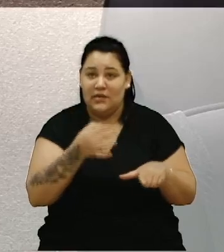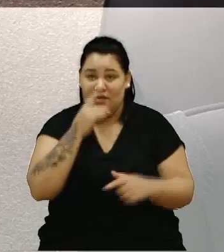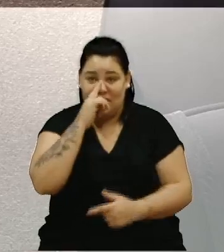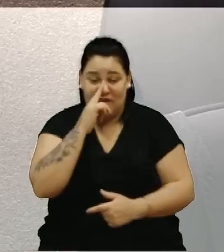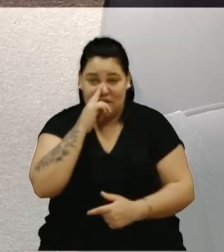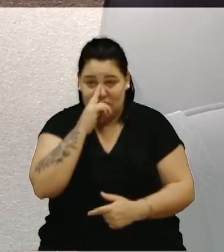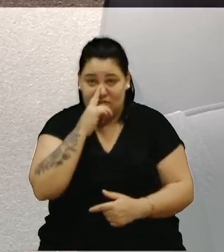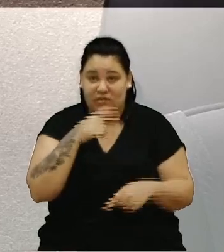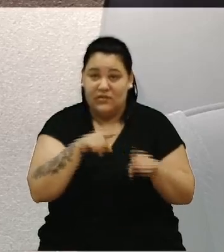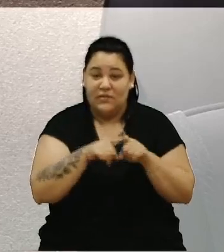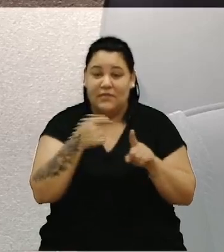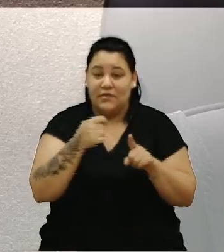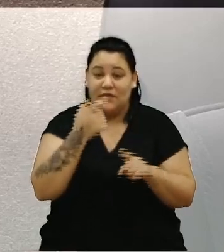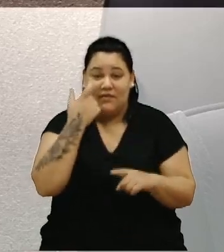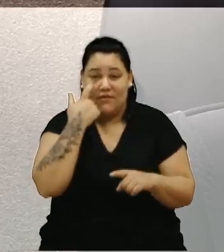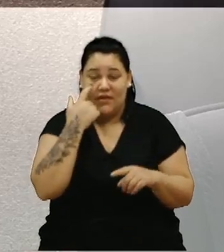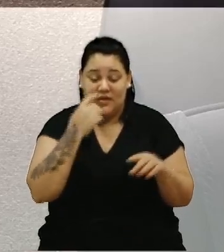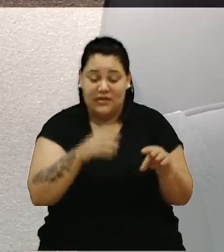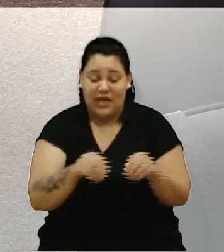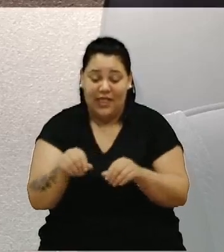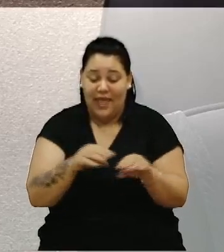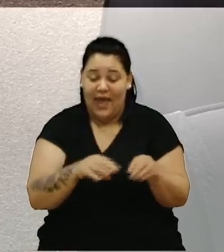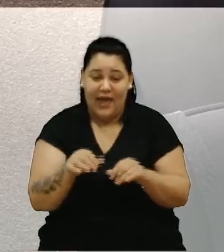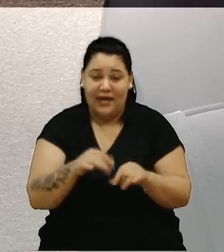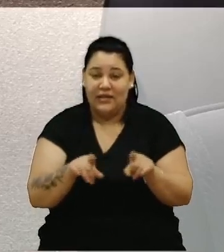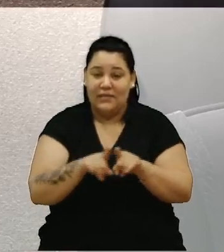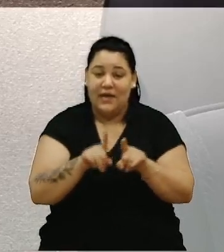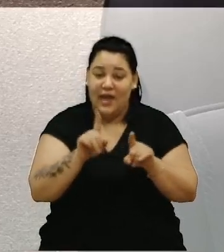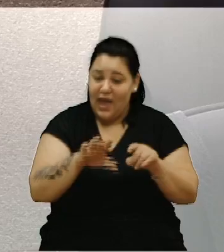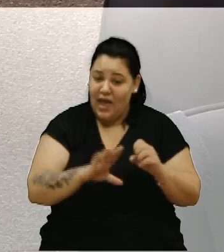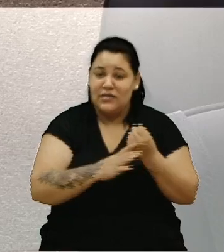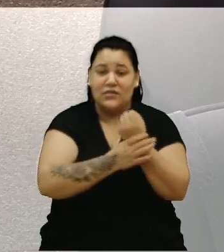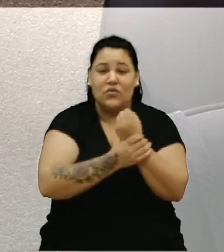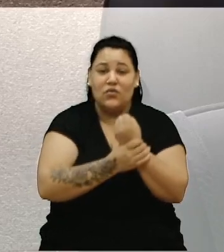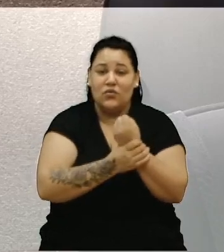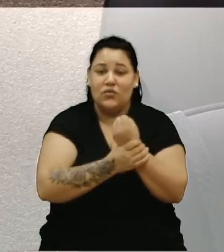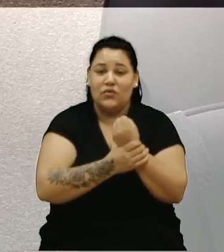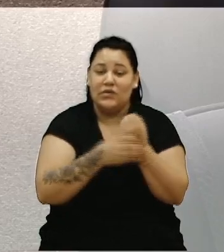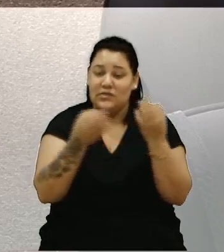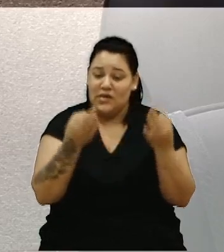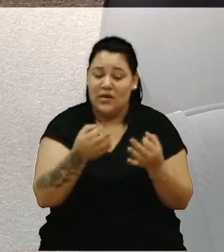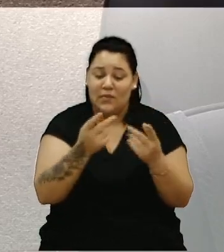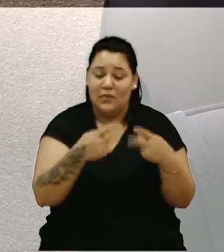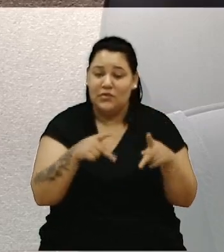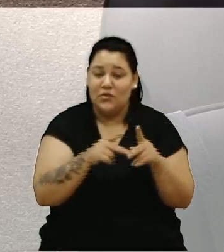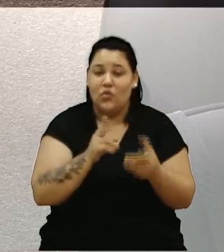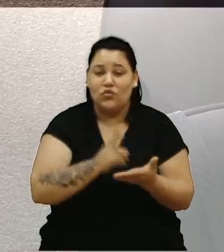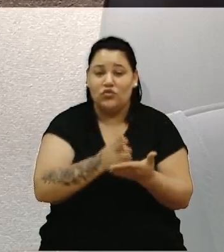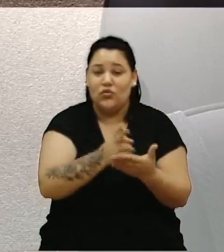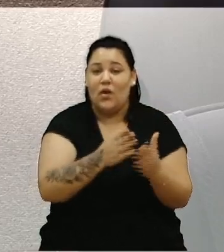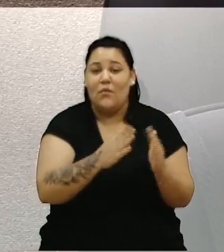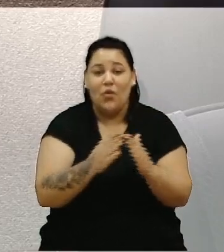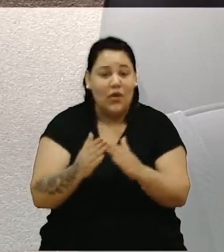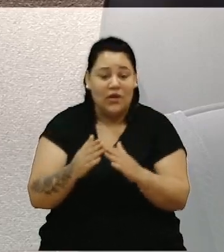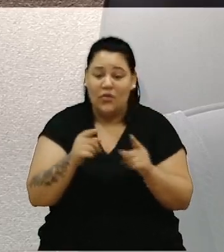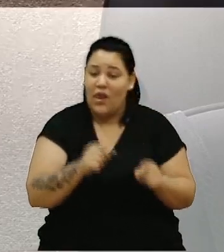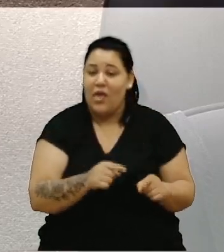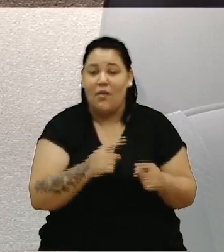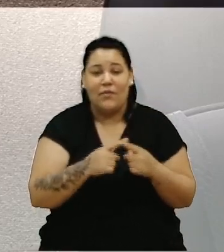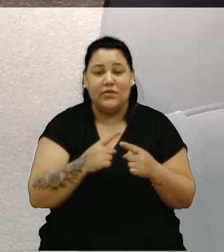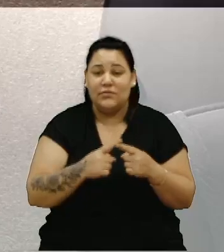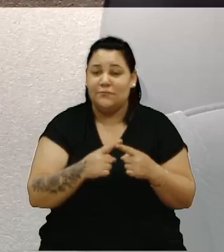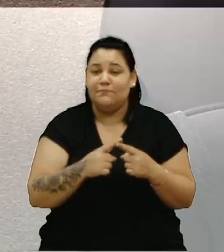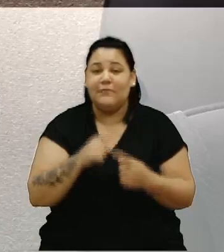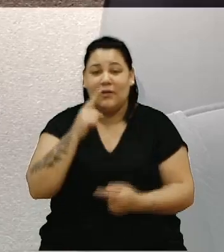se aquela terra, de fato, é o local seguro e adequado para essa população continuar, porque, do contrário, estarão em risco,